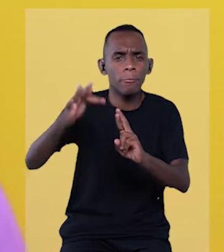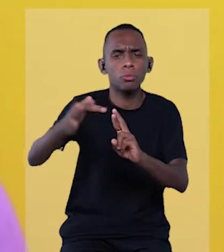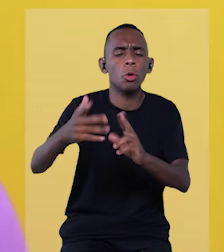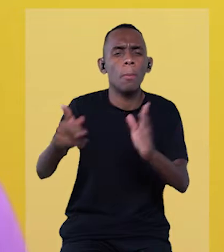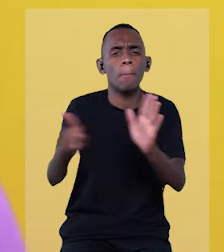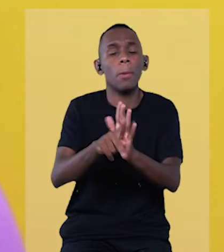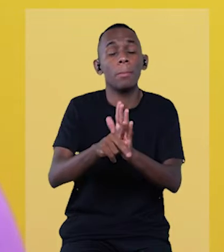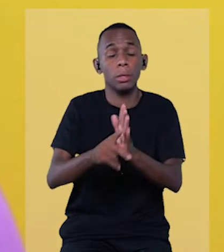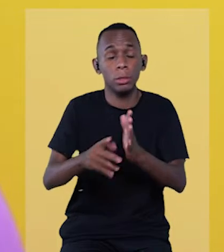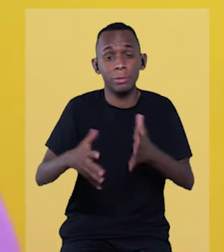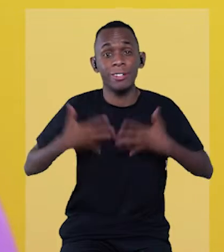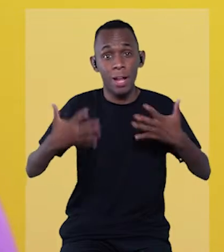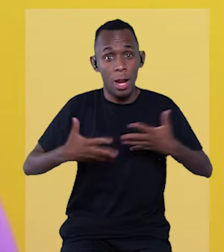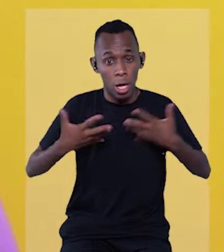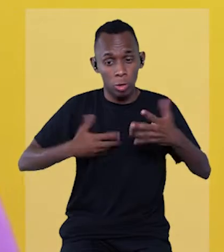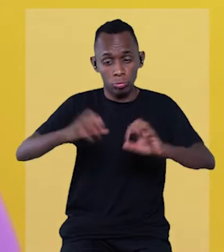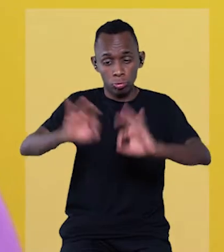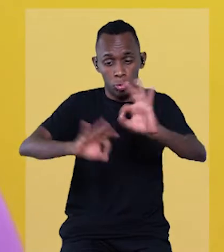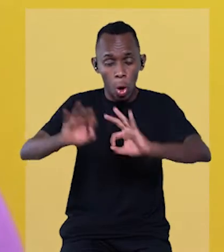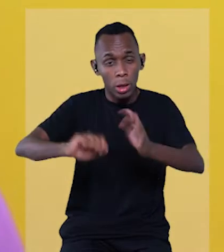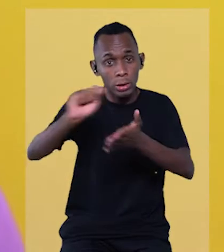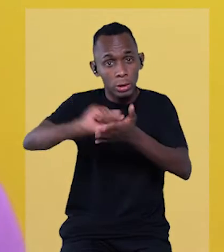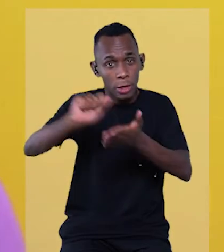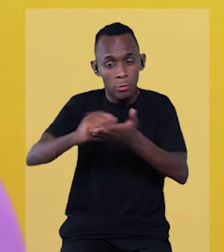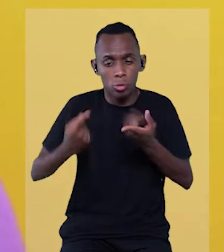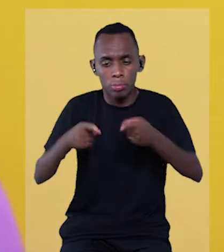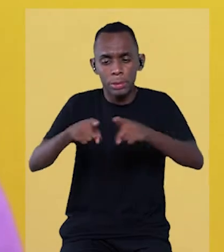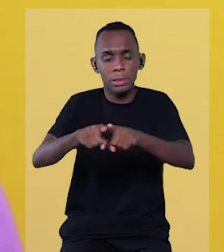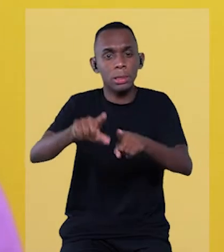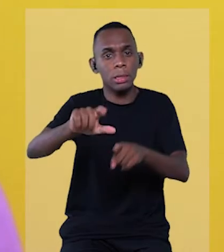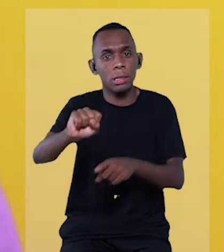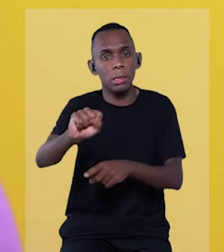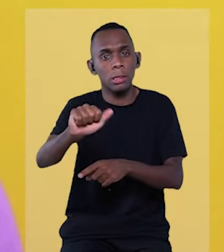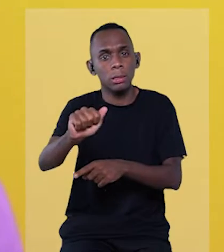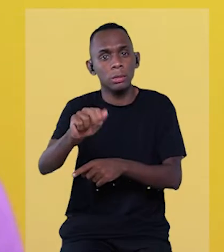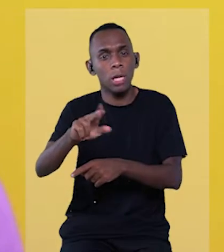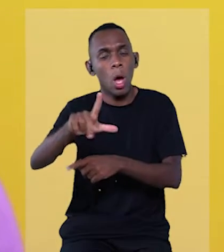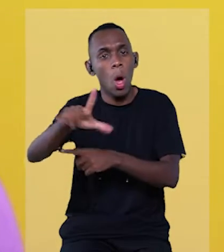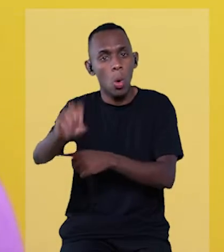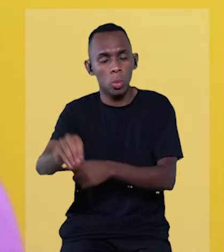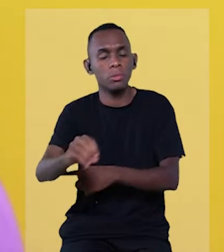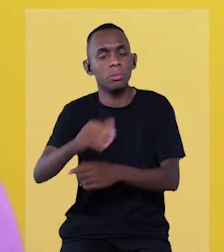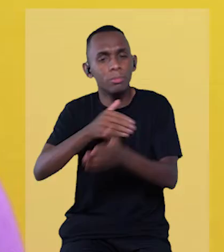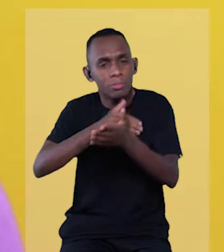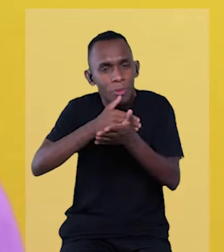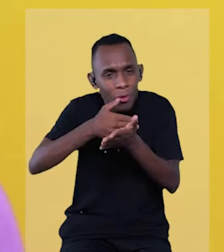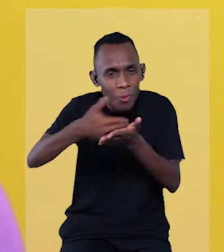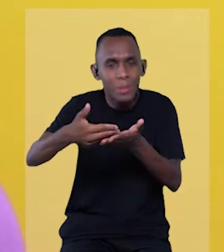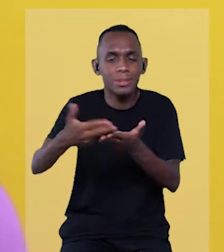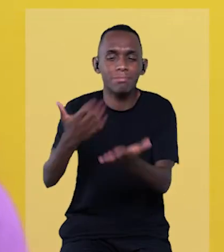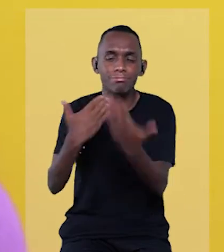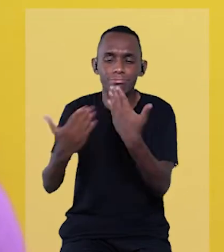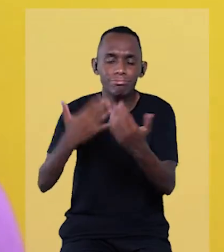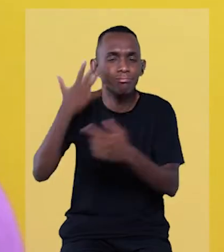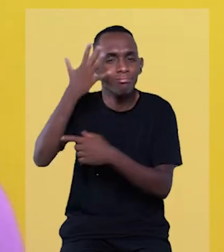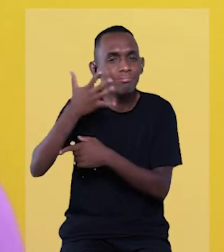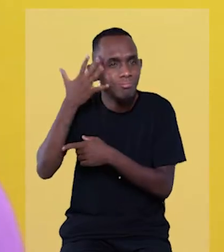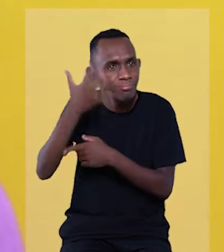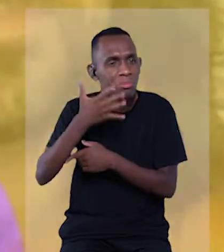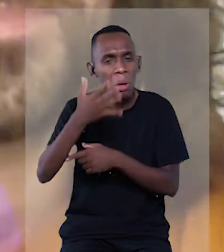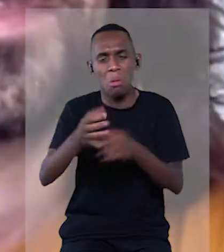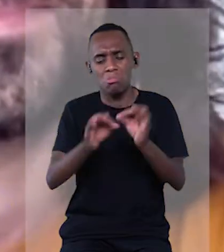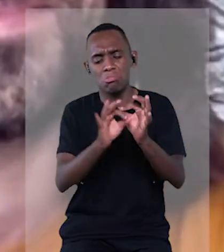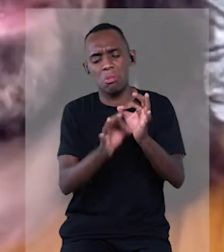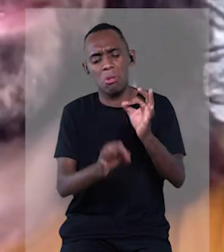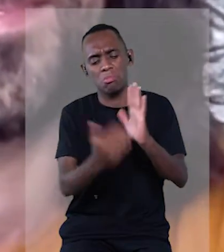e a dramaturgia foram escritos em parceria com Saulo Salomão. Então, vamos começar nossa conversa, Loura Aidan, com esse